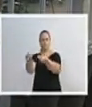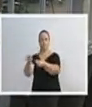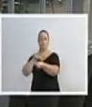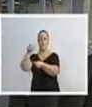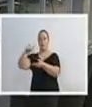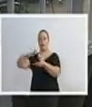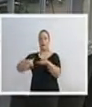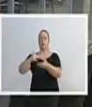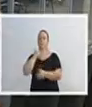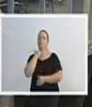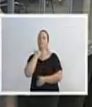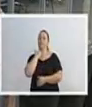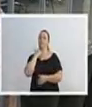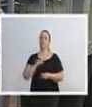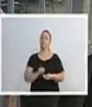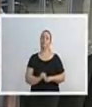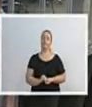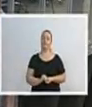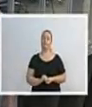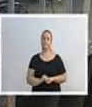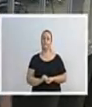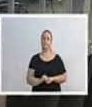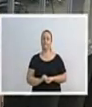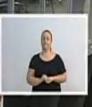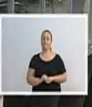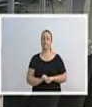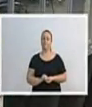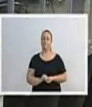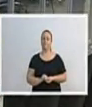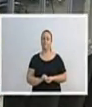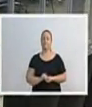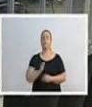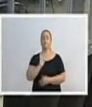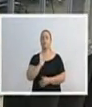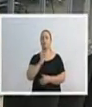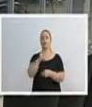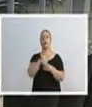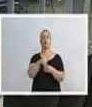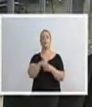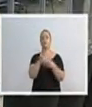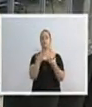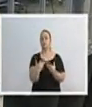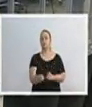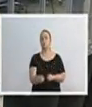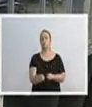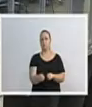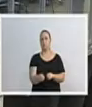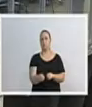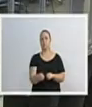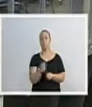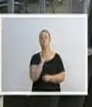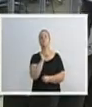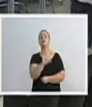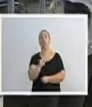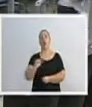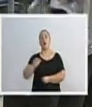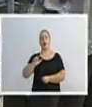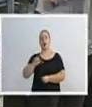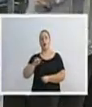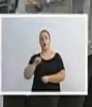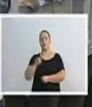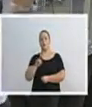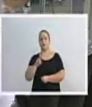Em discussão, ele teve todos os votos favoráveis na última sessão, exceto do vereador Almir, que não estava,